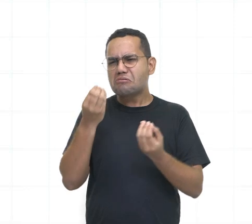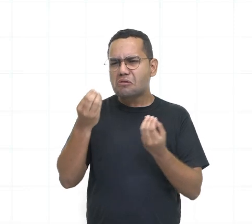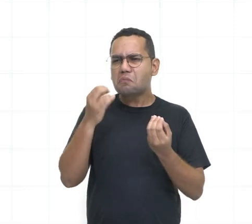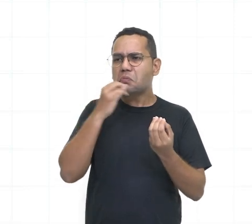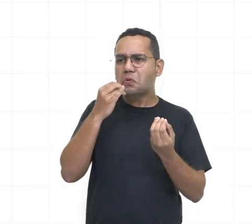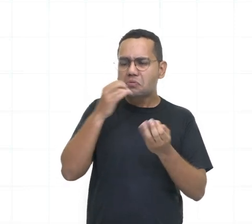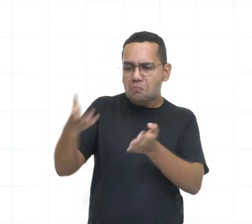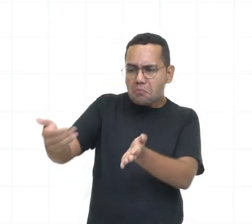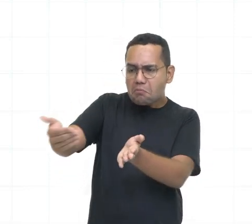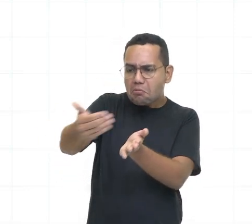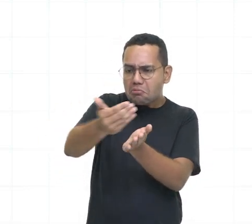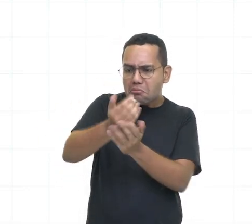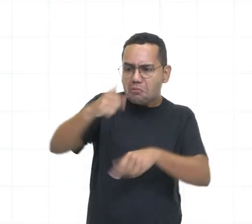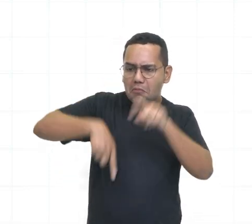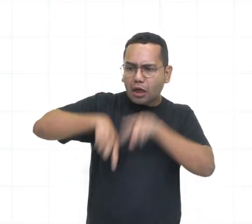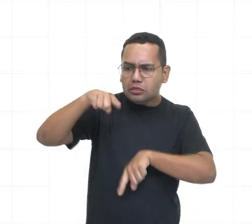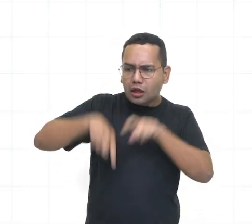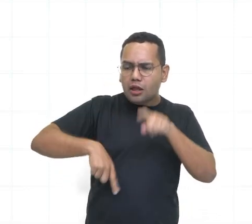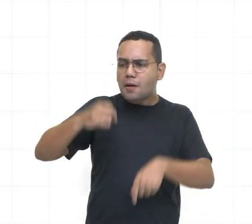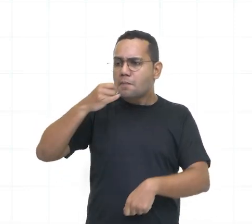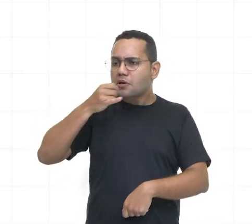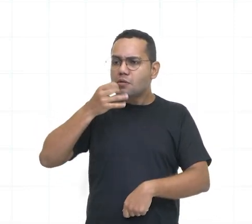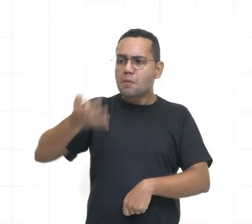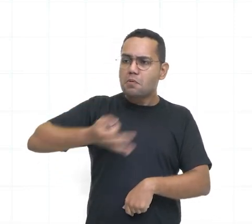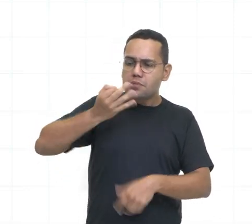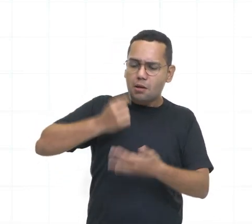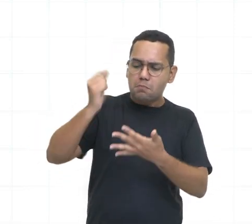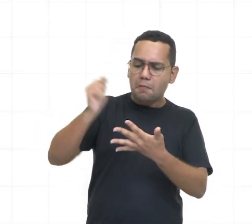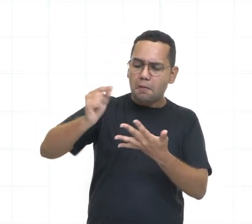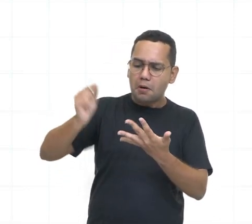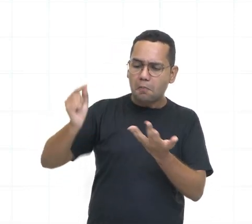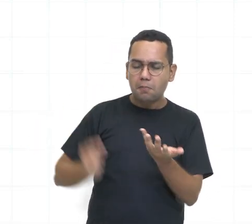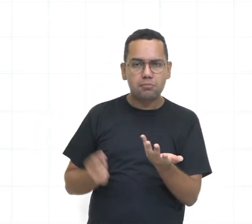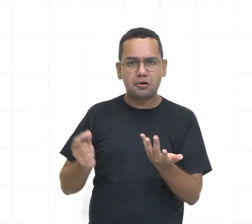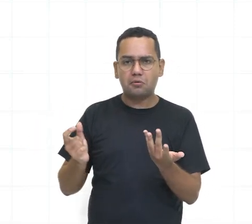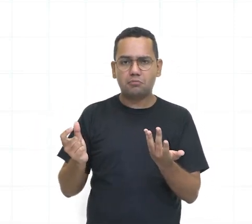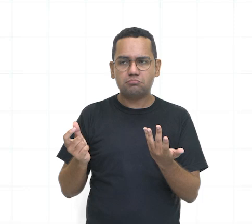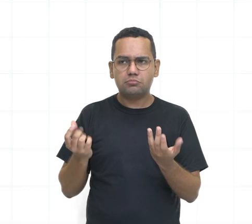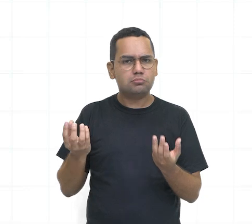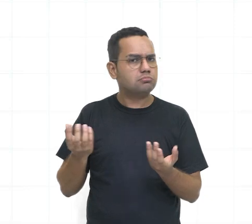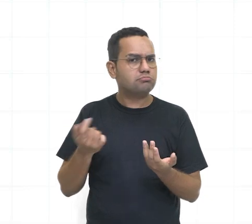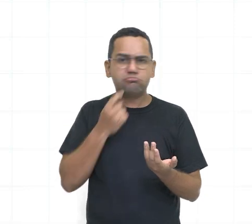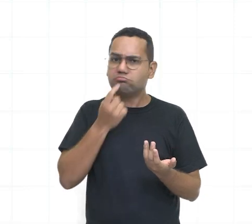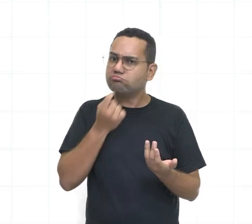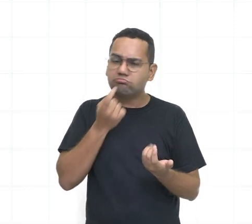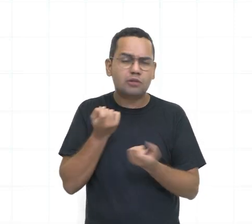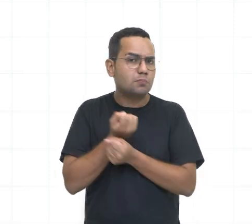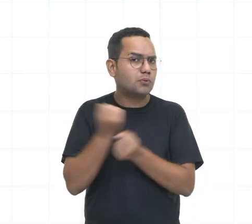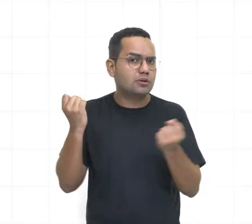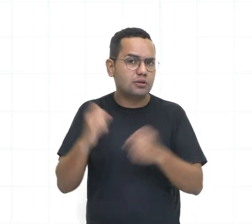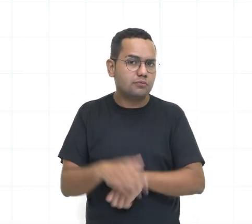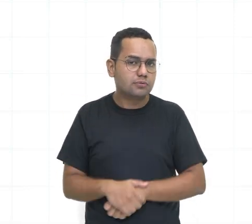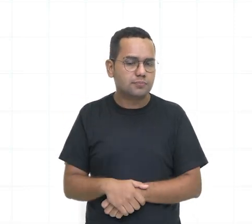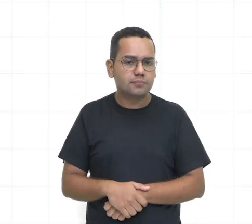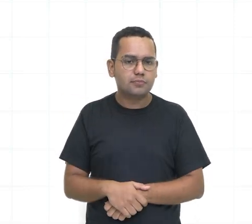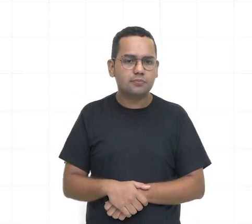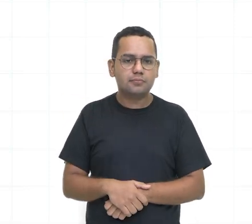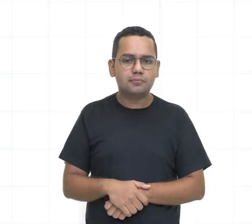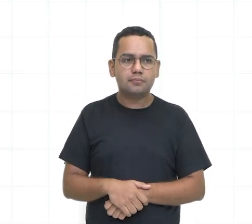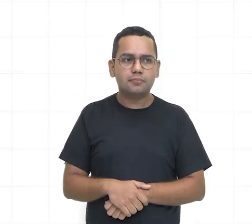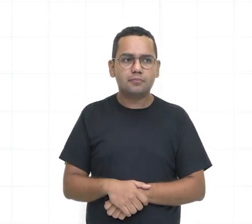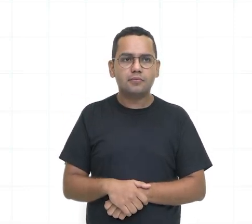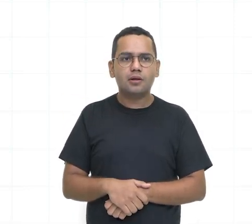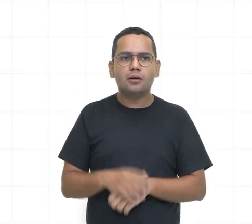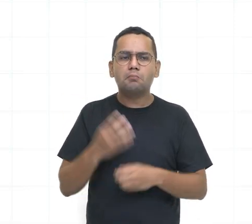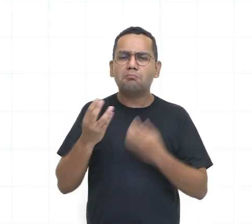é composta disso ou daquilo, é desse elemento ou daquele outro. Como que a gente faz para descobrir do que